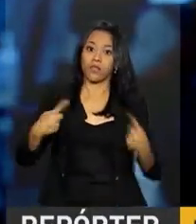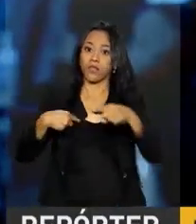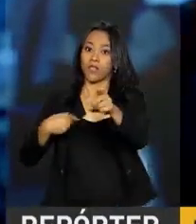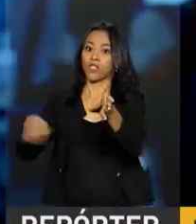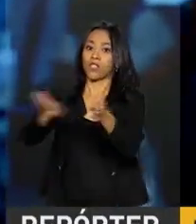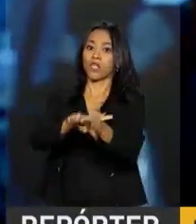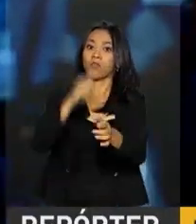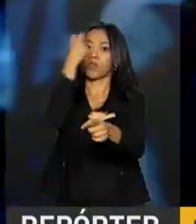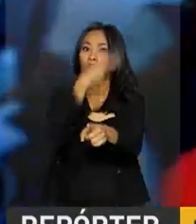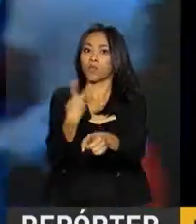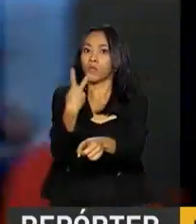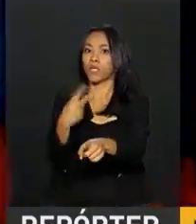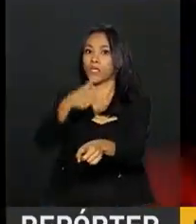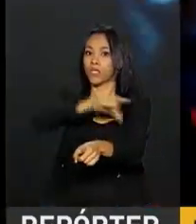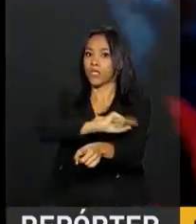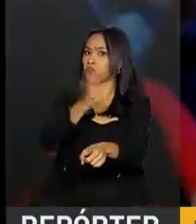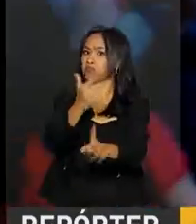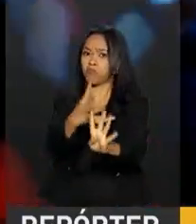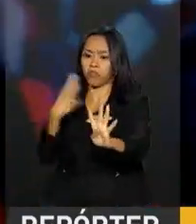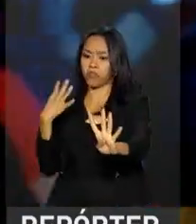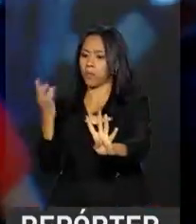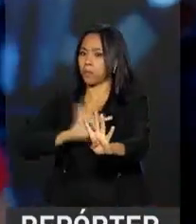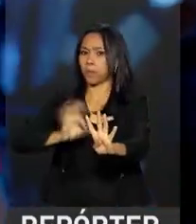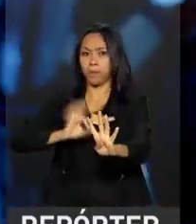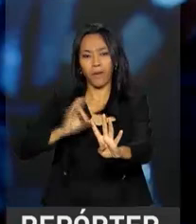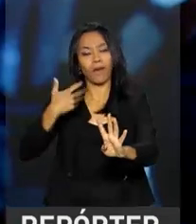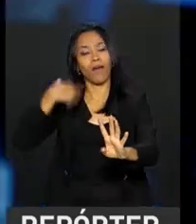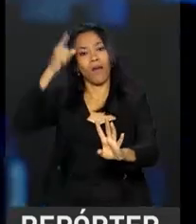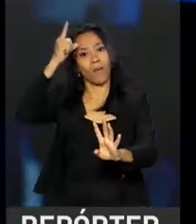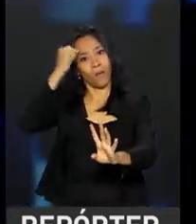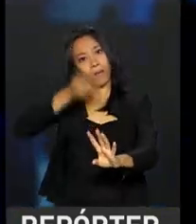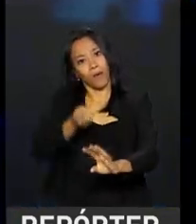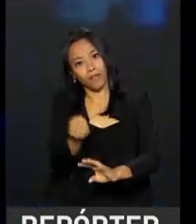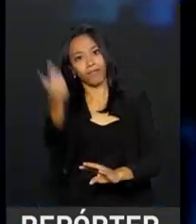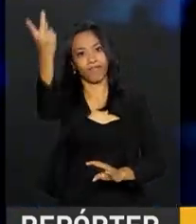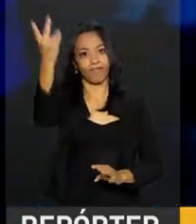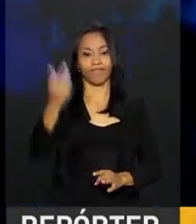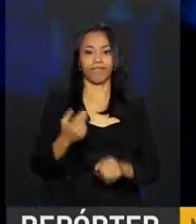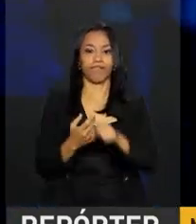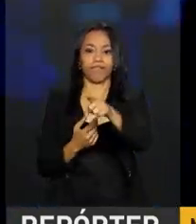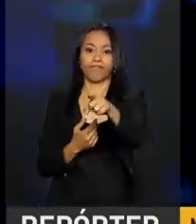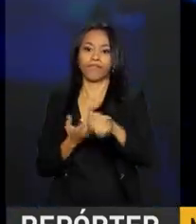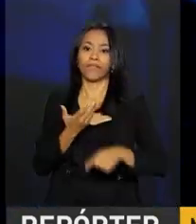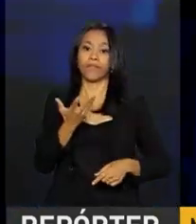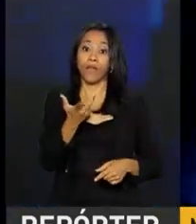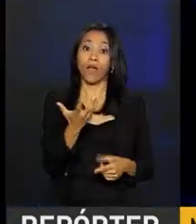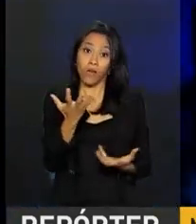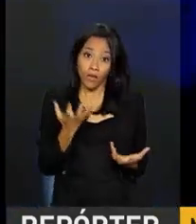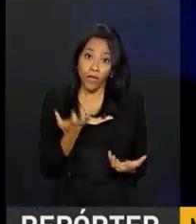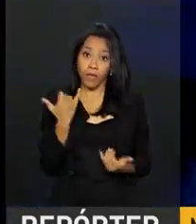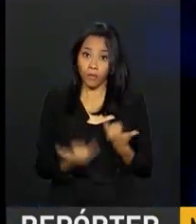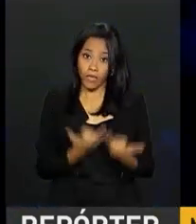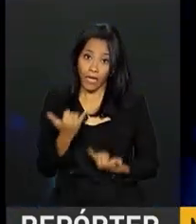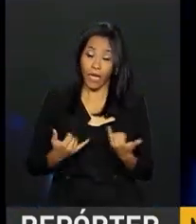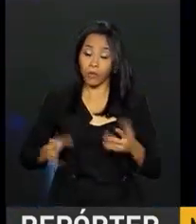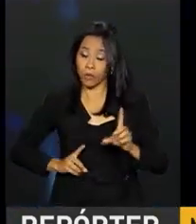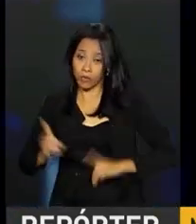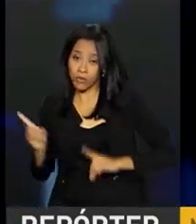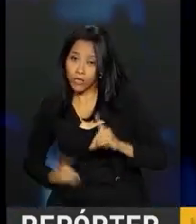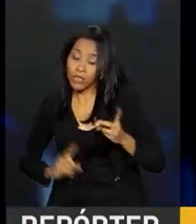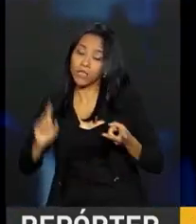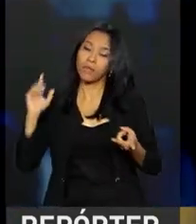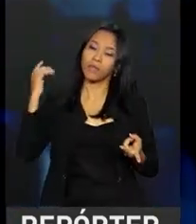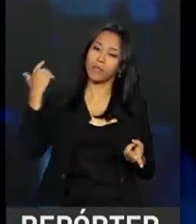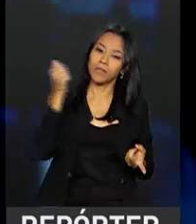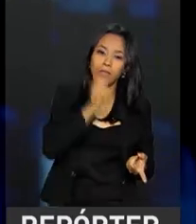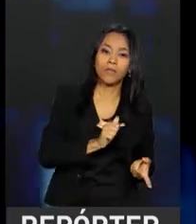poder despachar não enfrentamos filme agora a gente está tranqüilo agora poder embarcar eu quero brincar com meus primos com